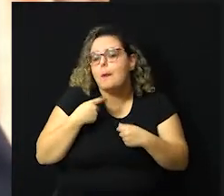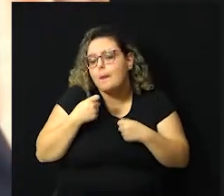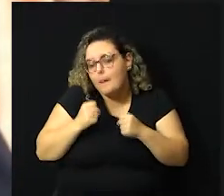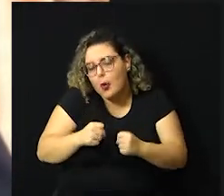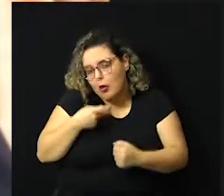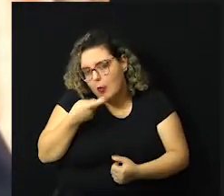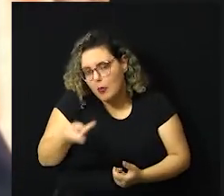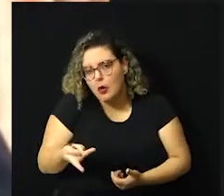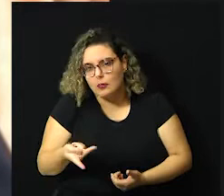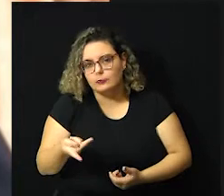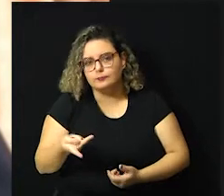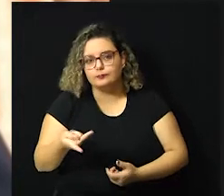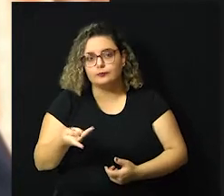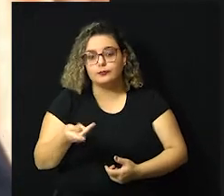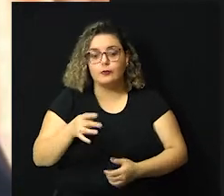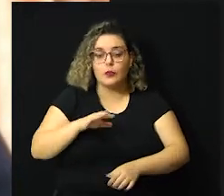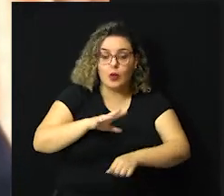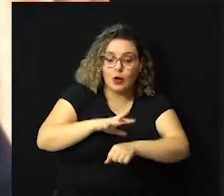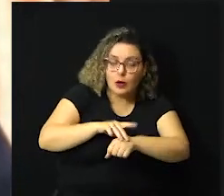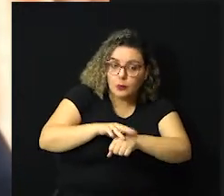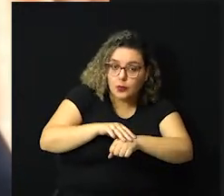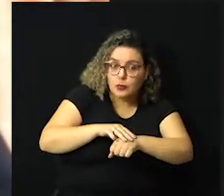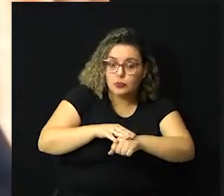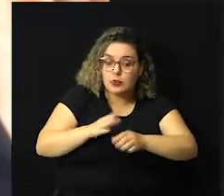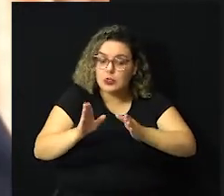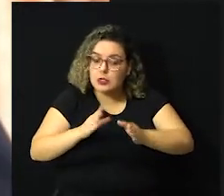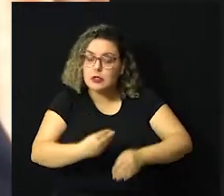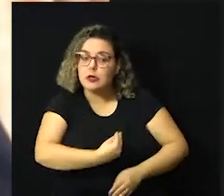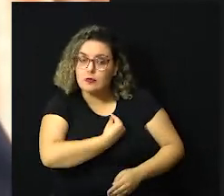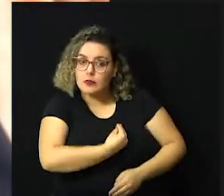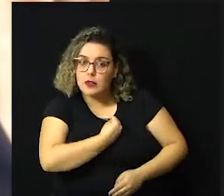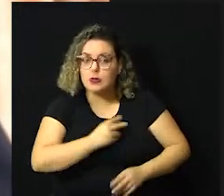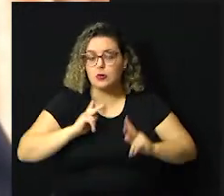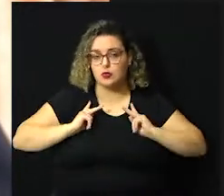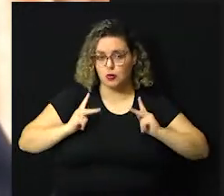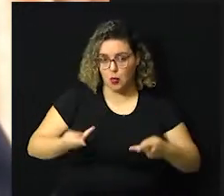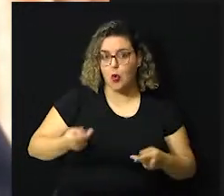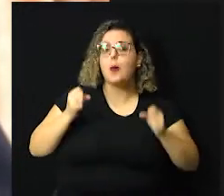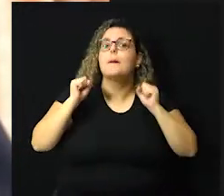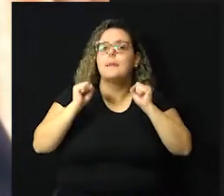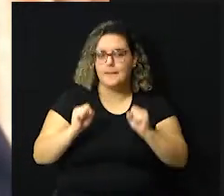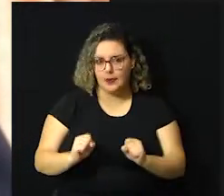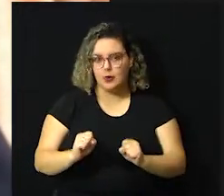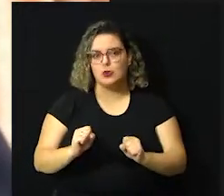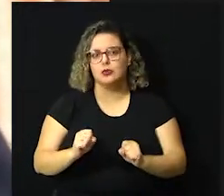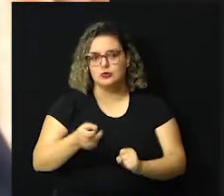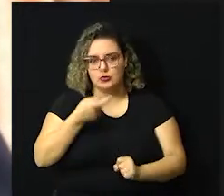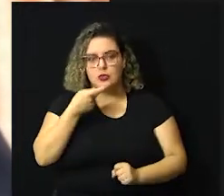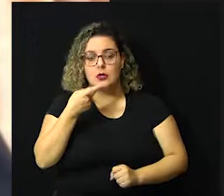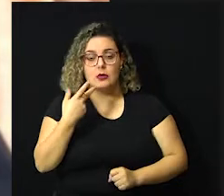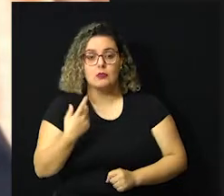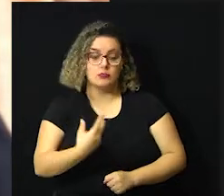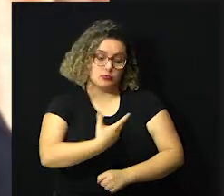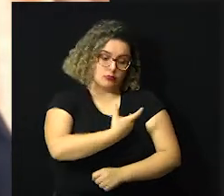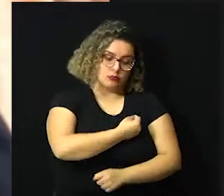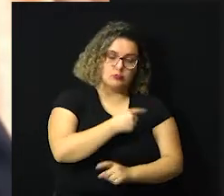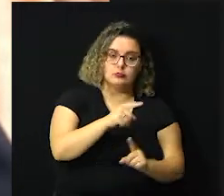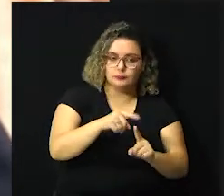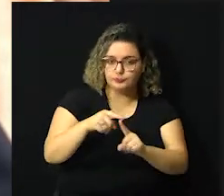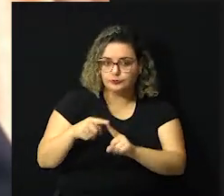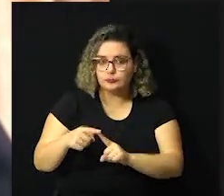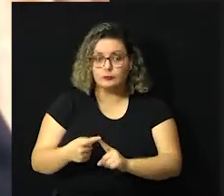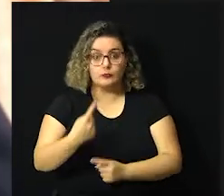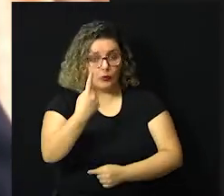da incidência de algumas doenças na vida do ser humano, você pode estabelecer que uma determinada vacina possa ser